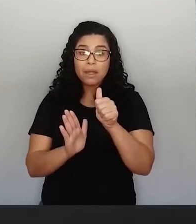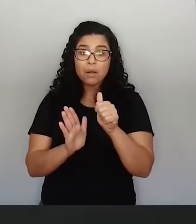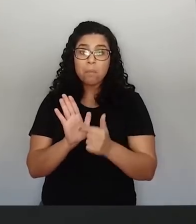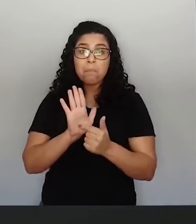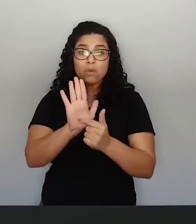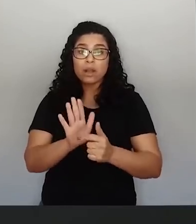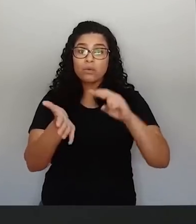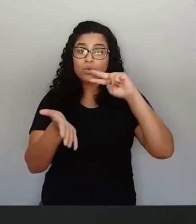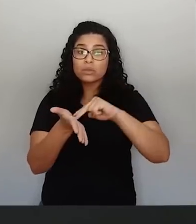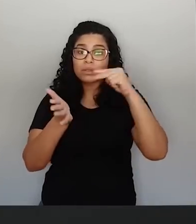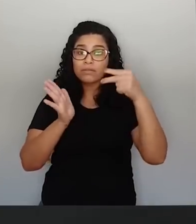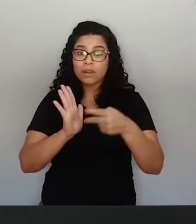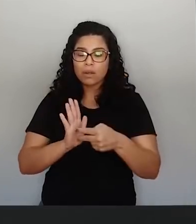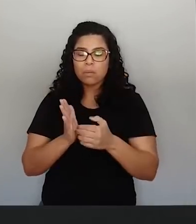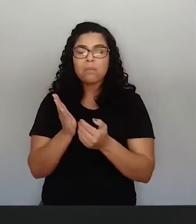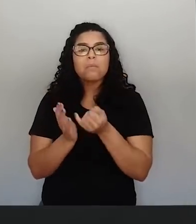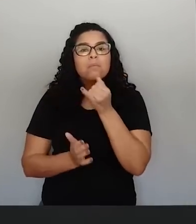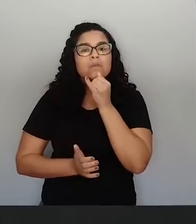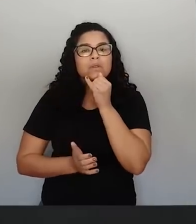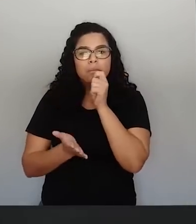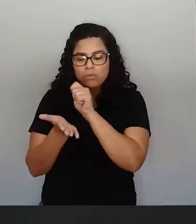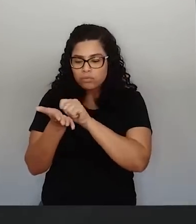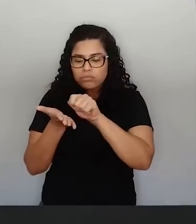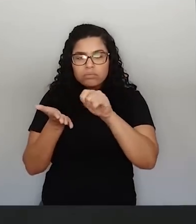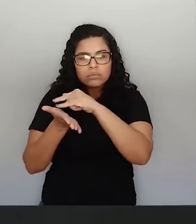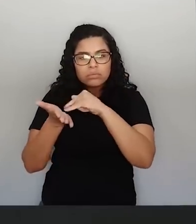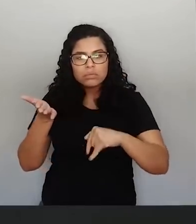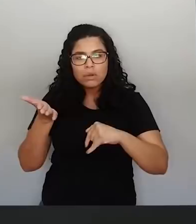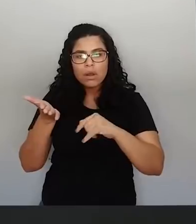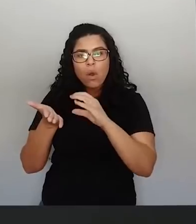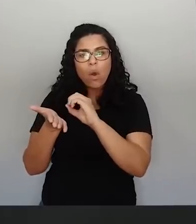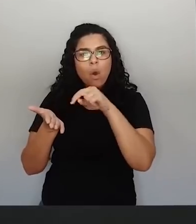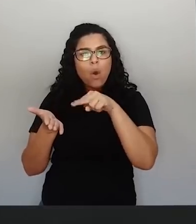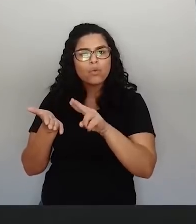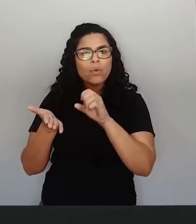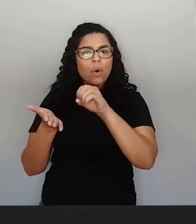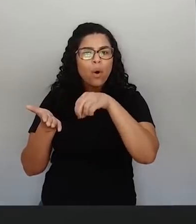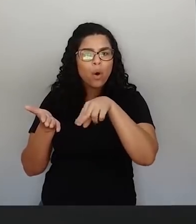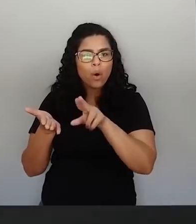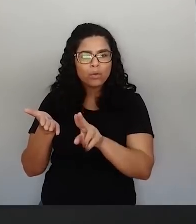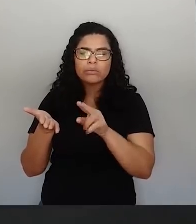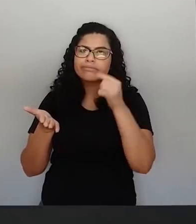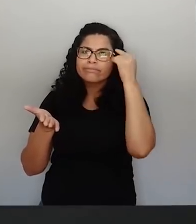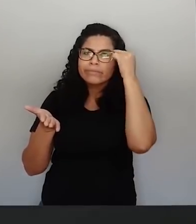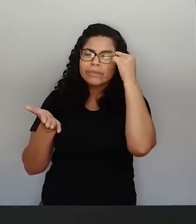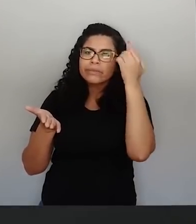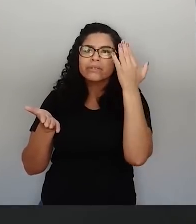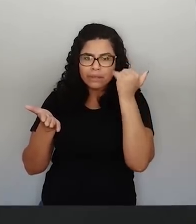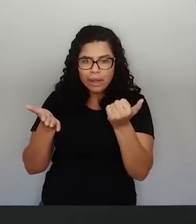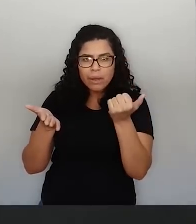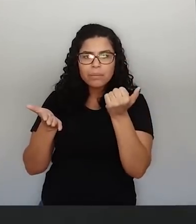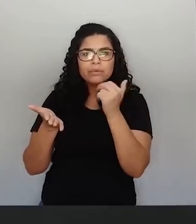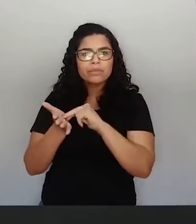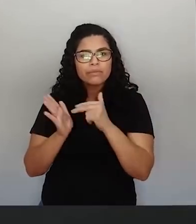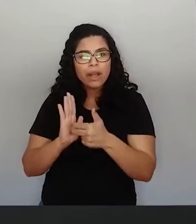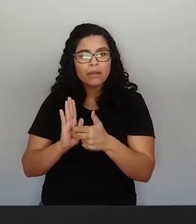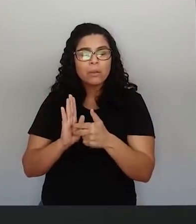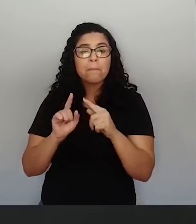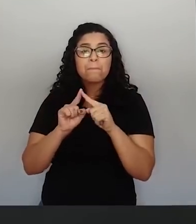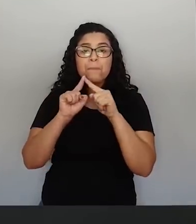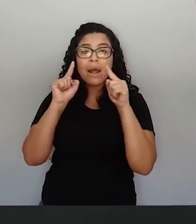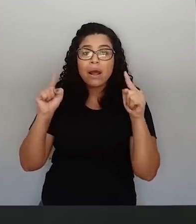possível. Lembra do poder do falante, né? Ele sente necessidades comunicativas. Por conta dessas necessidades, ele